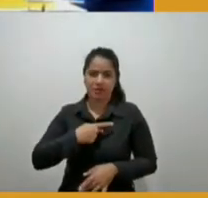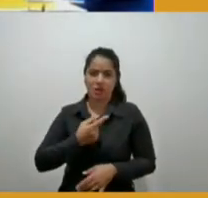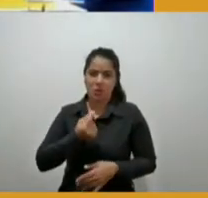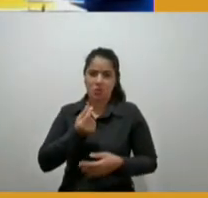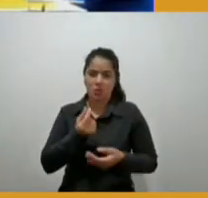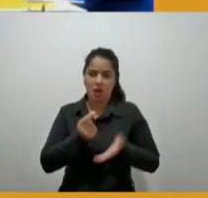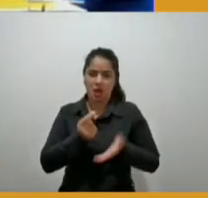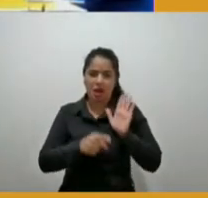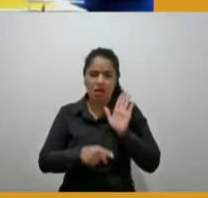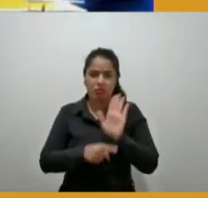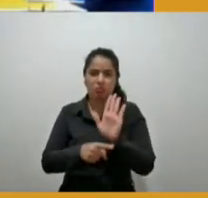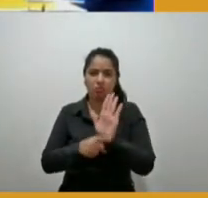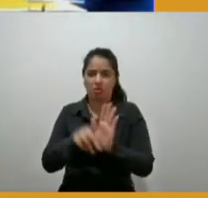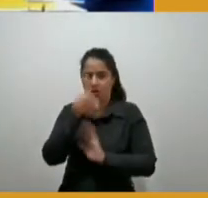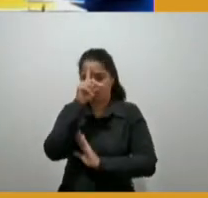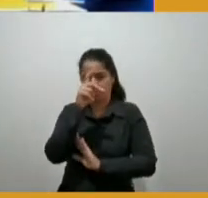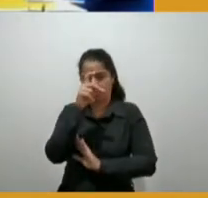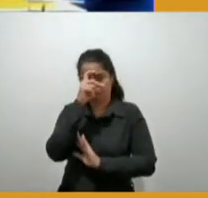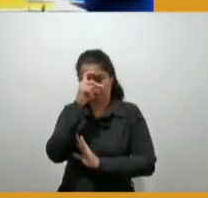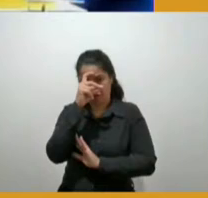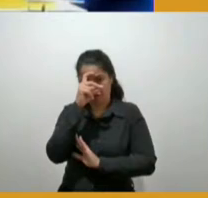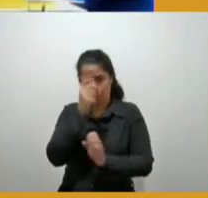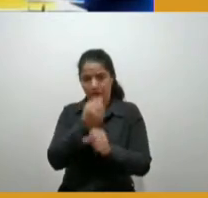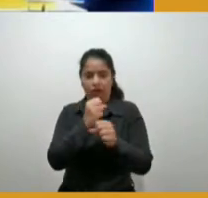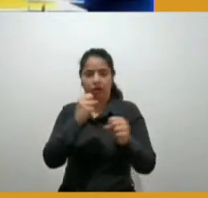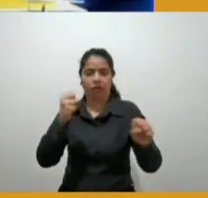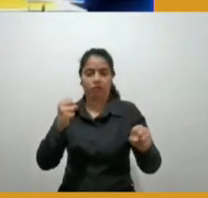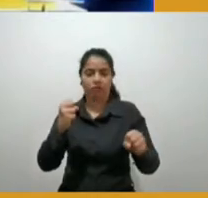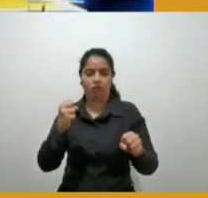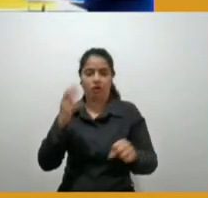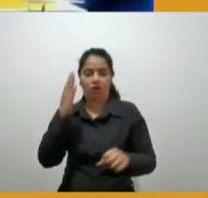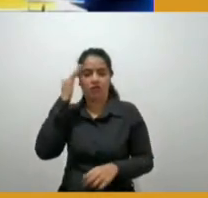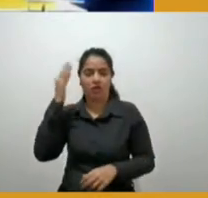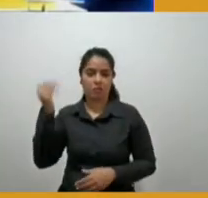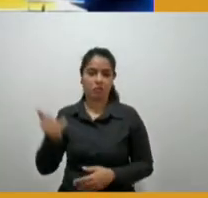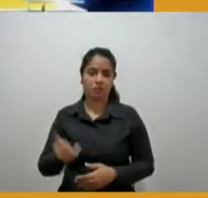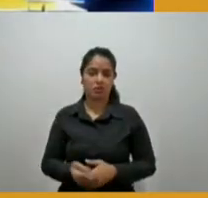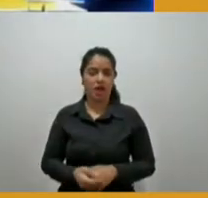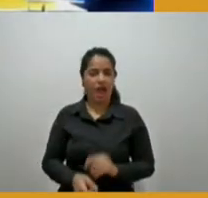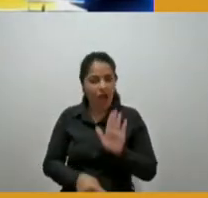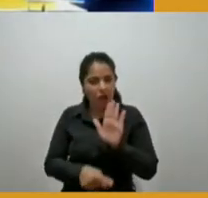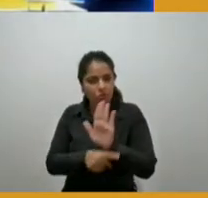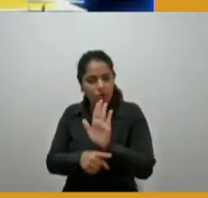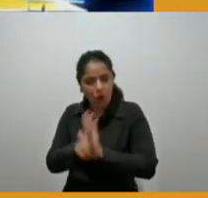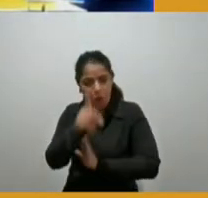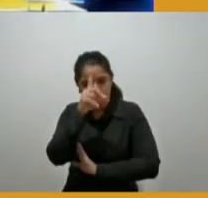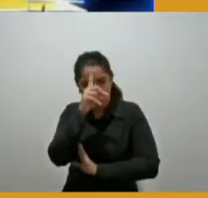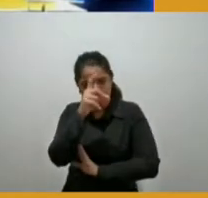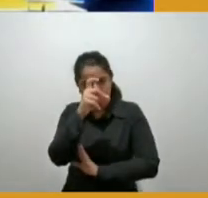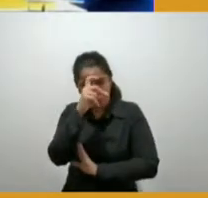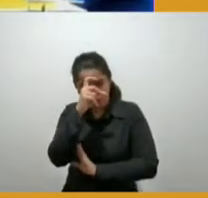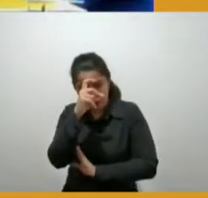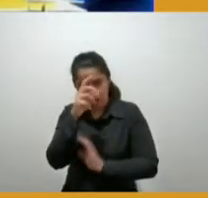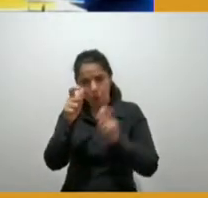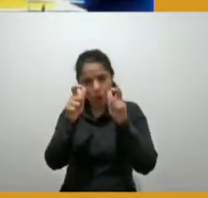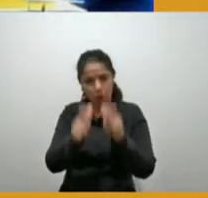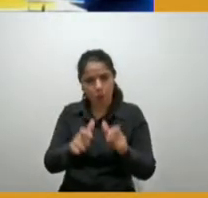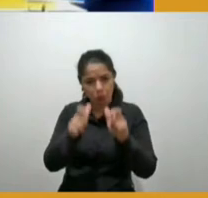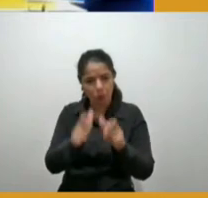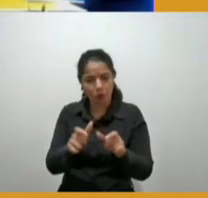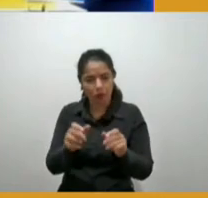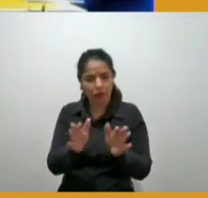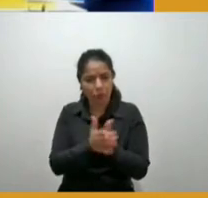não vi doações a hospitais de periferia. Normalmente eram doações a grandes hospitais, em São Paulo